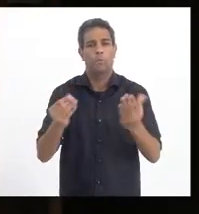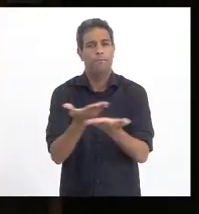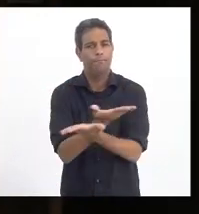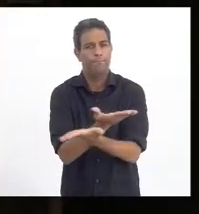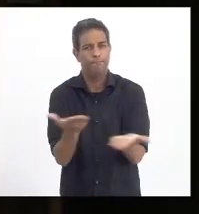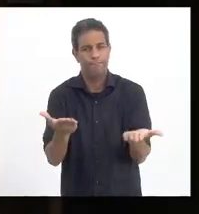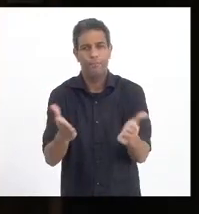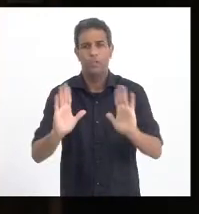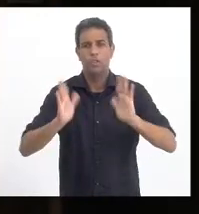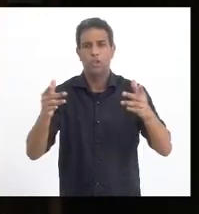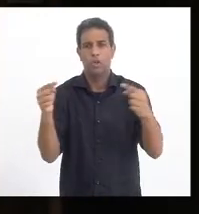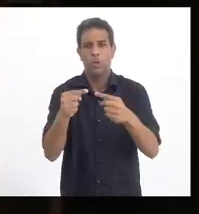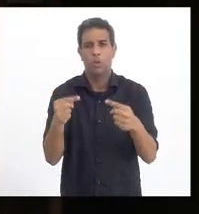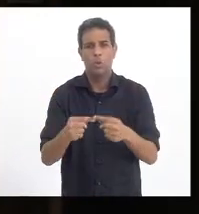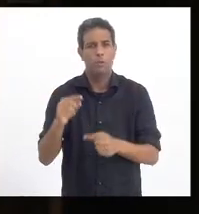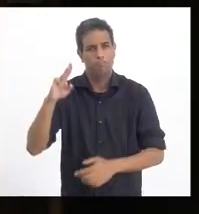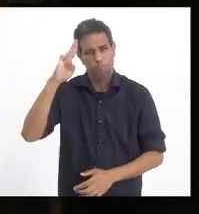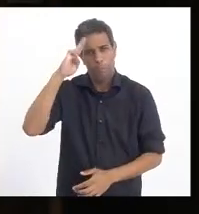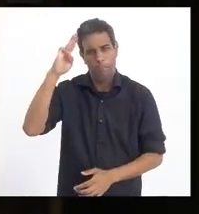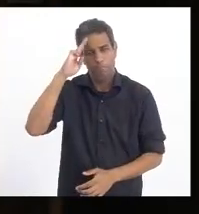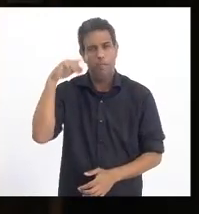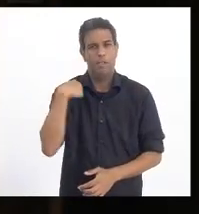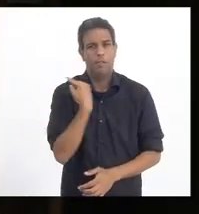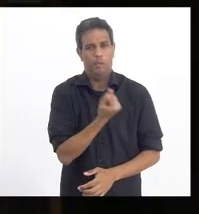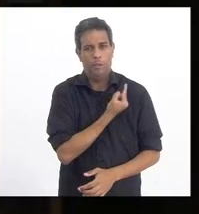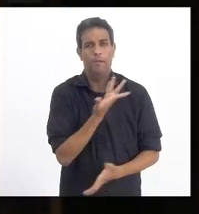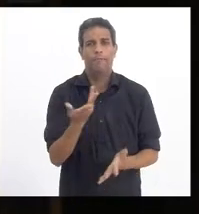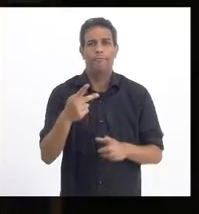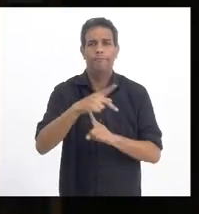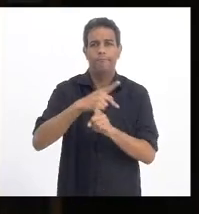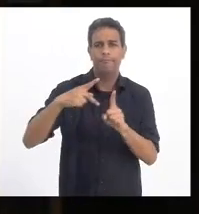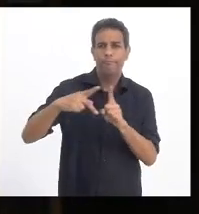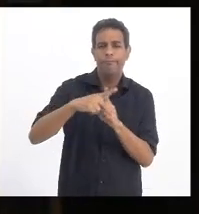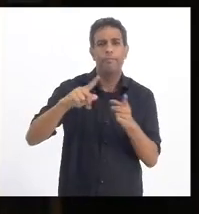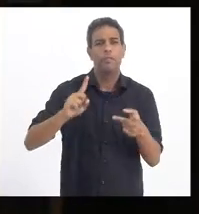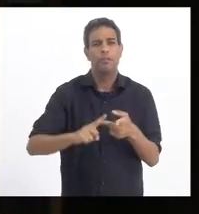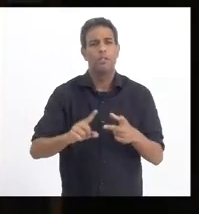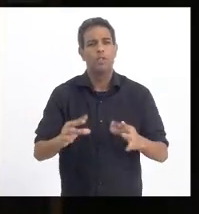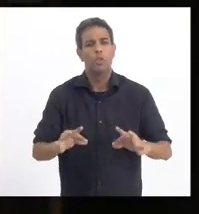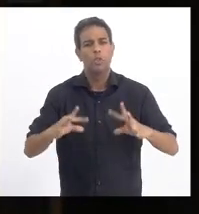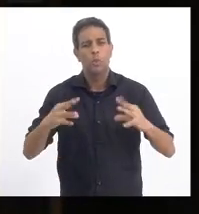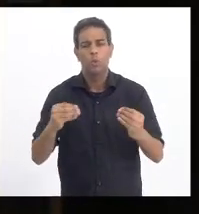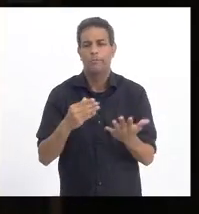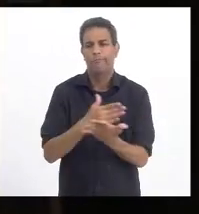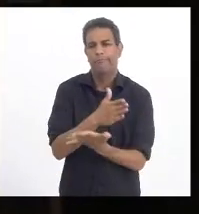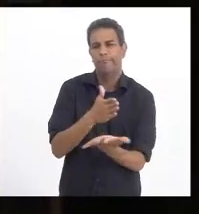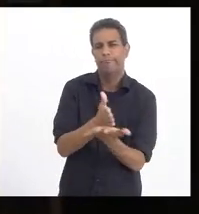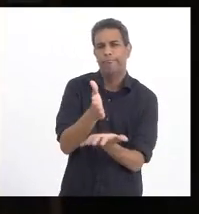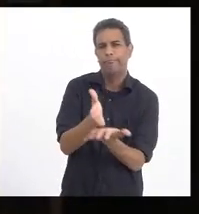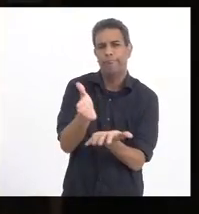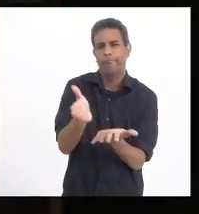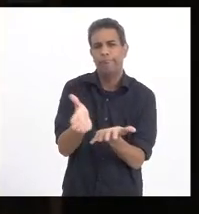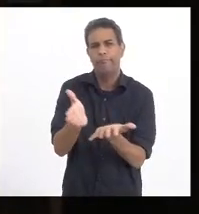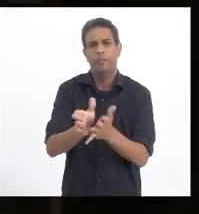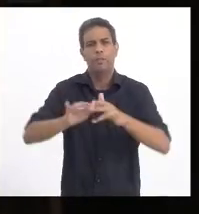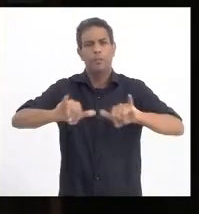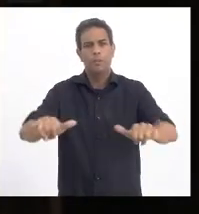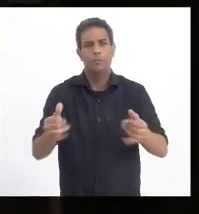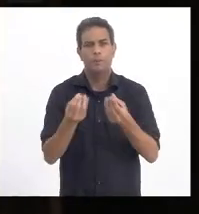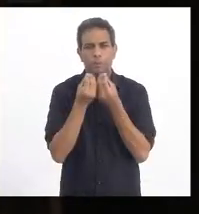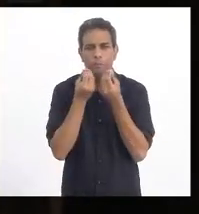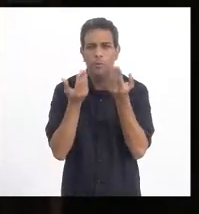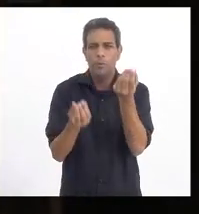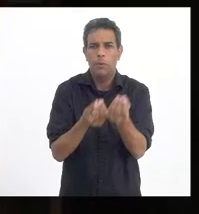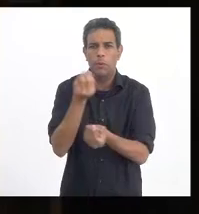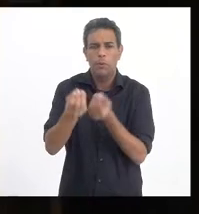são os militares né Nós militares e pensionistas do Quem vai puxar isso e o aporte financeiro do estado